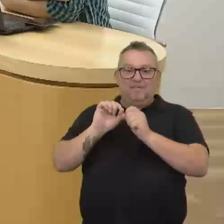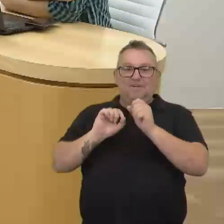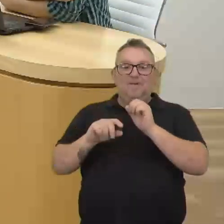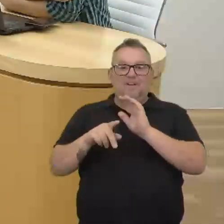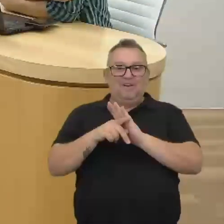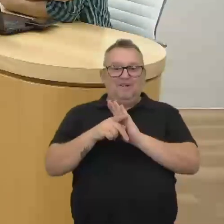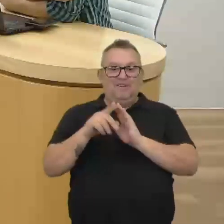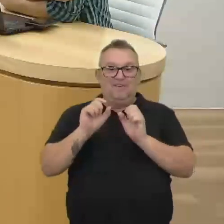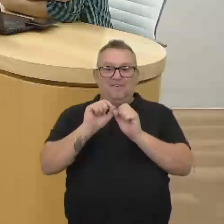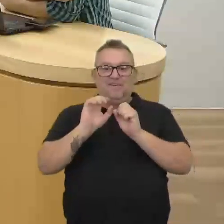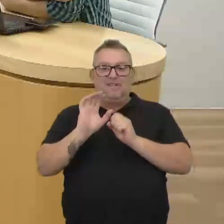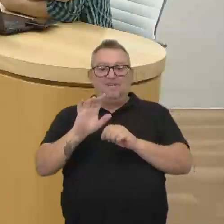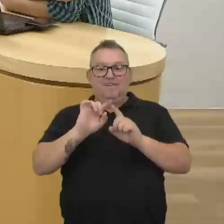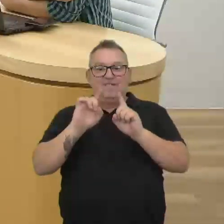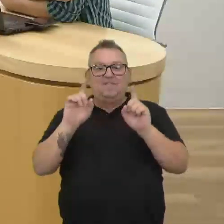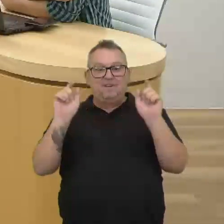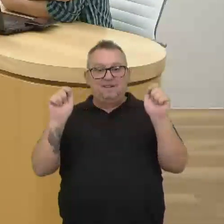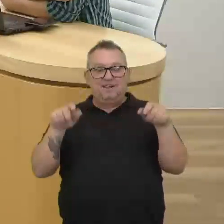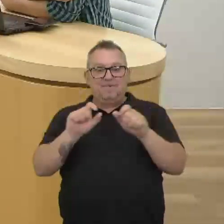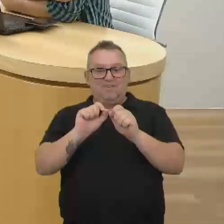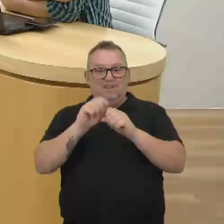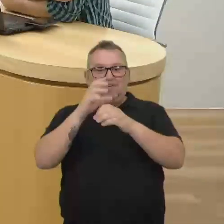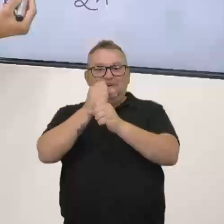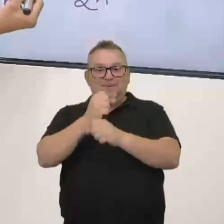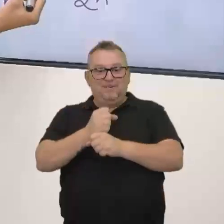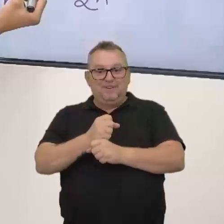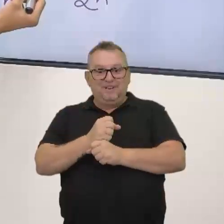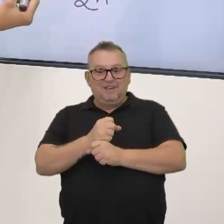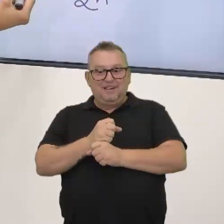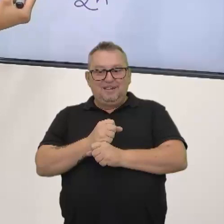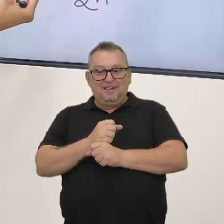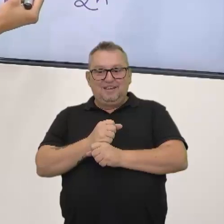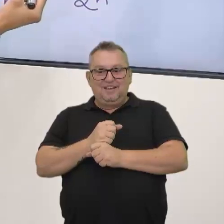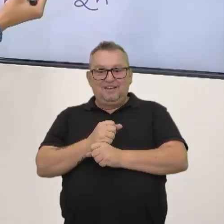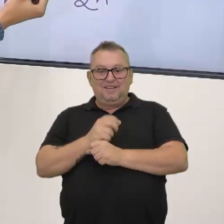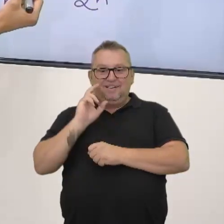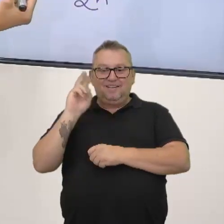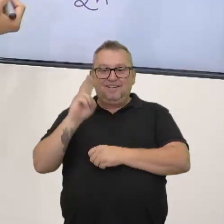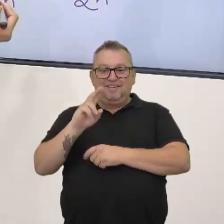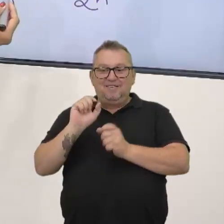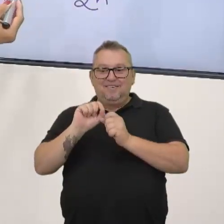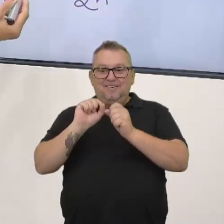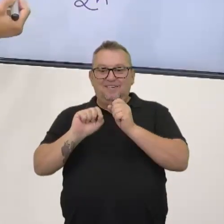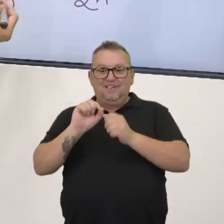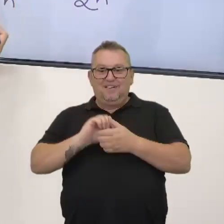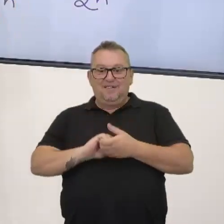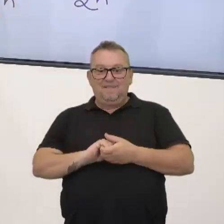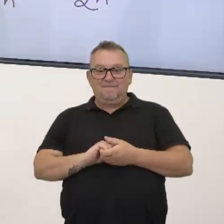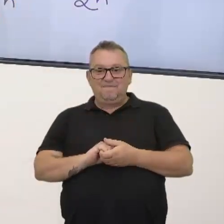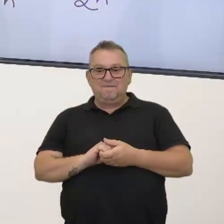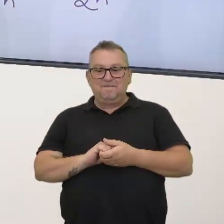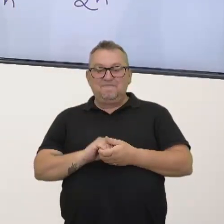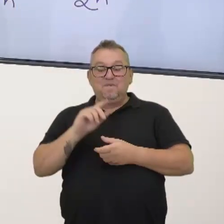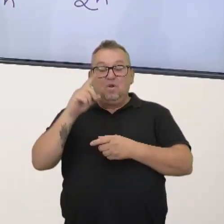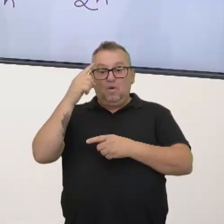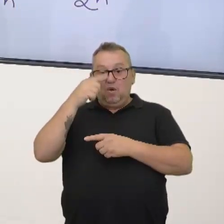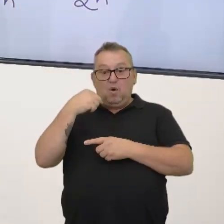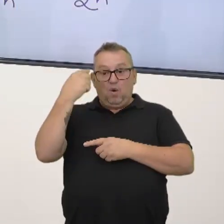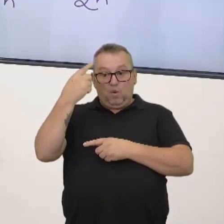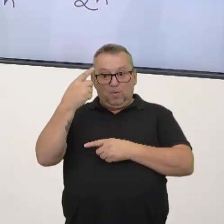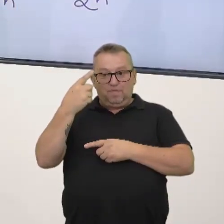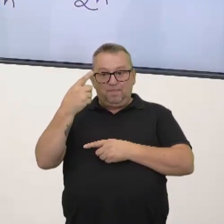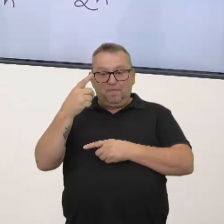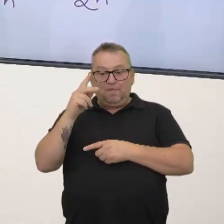Mas eu não vou fazer isso não, mas a gente faz uma continha, né? Sai direto aqui na unidade, né? Quando você Sim. corta hora por hora, sobra o